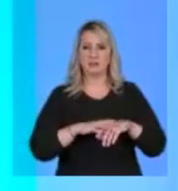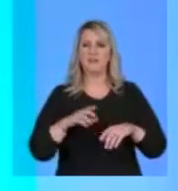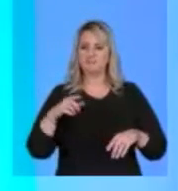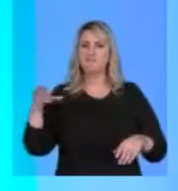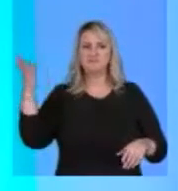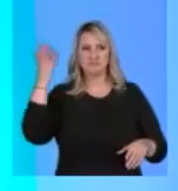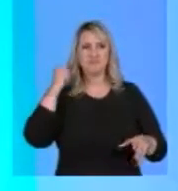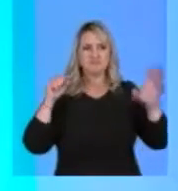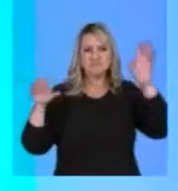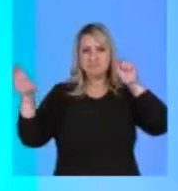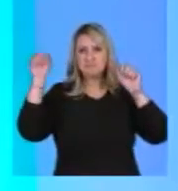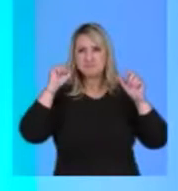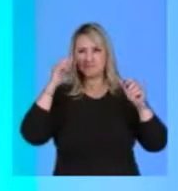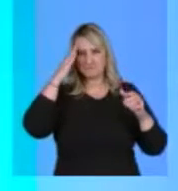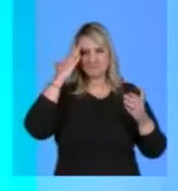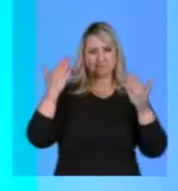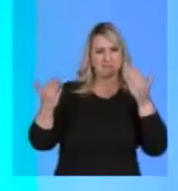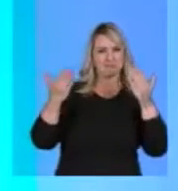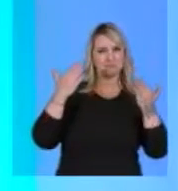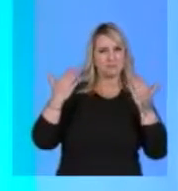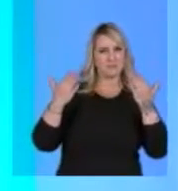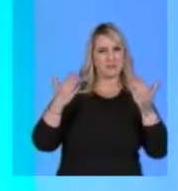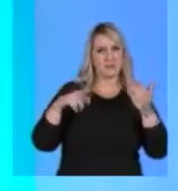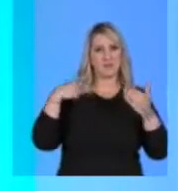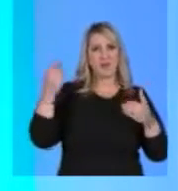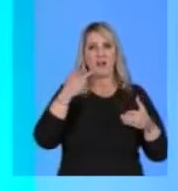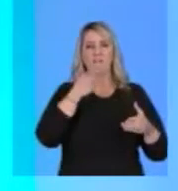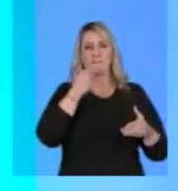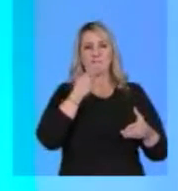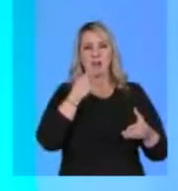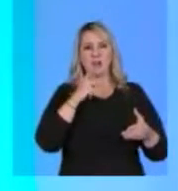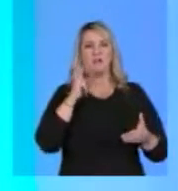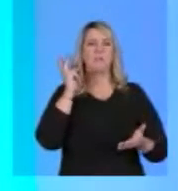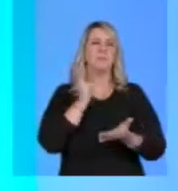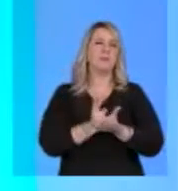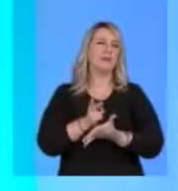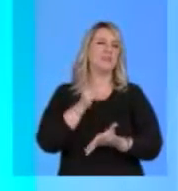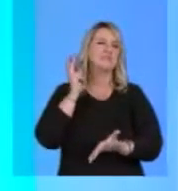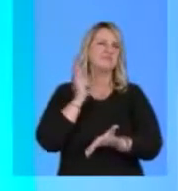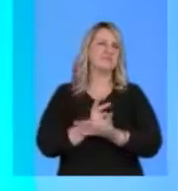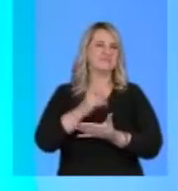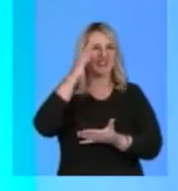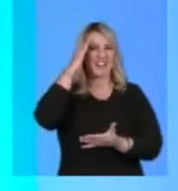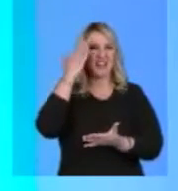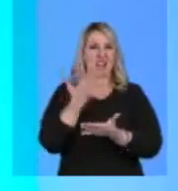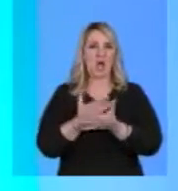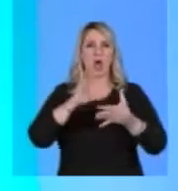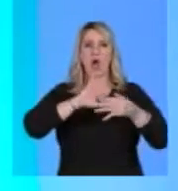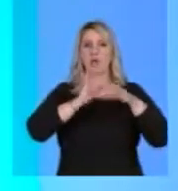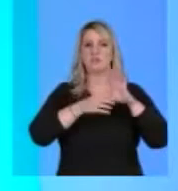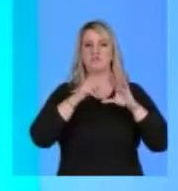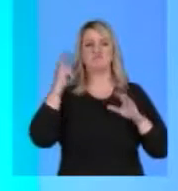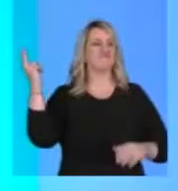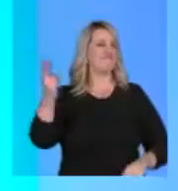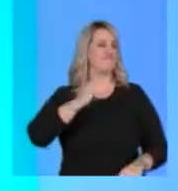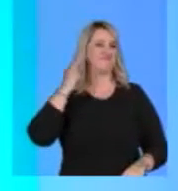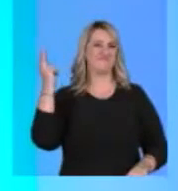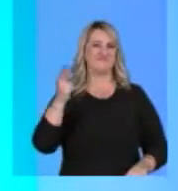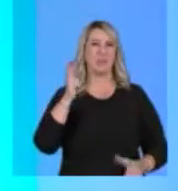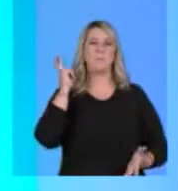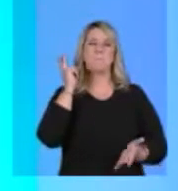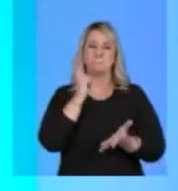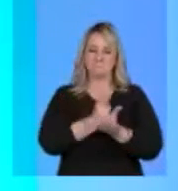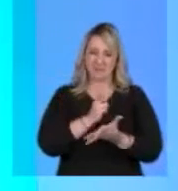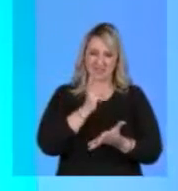aqui houve muita desconfiança mas eles falaram são os mesmos que acreditavam que a olímpiada não ia dar certo são os